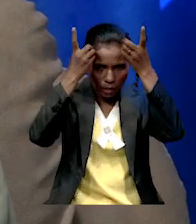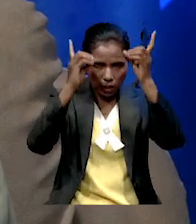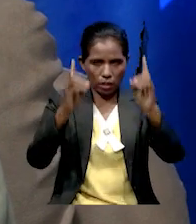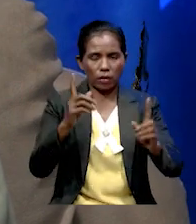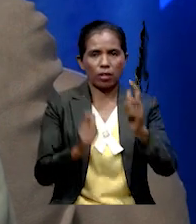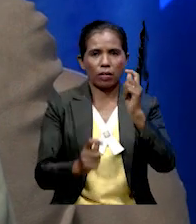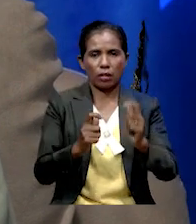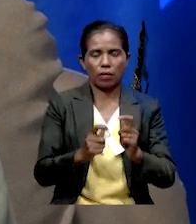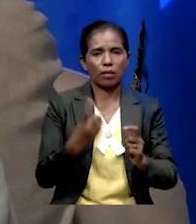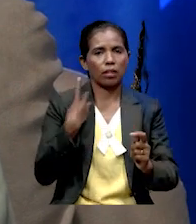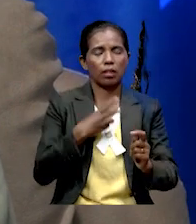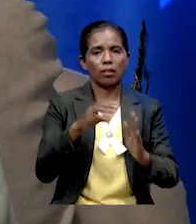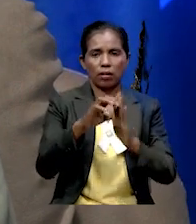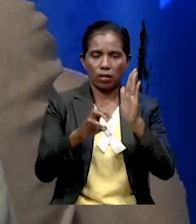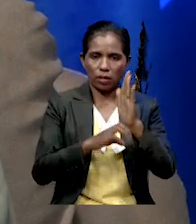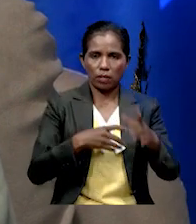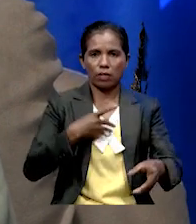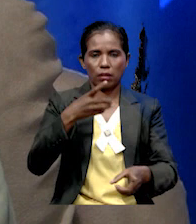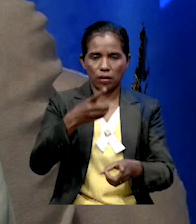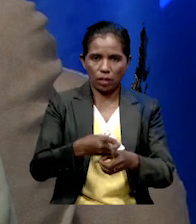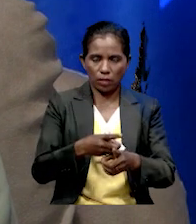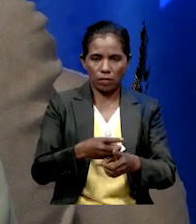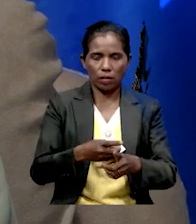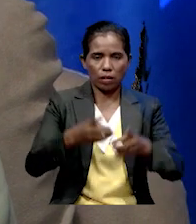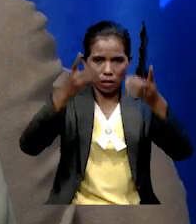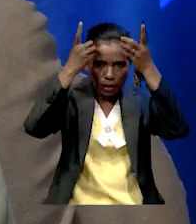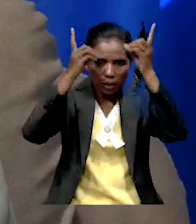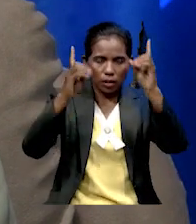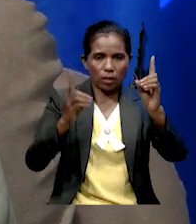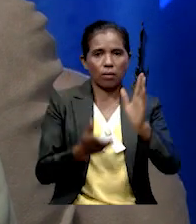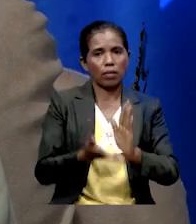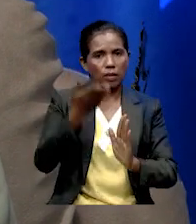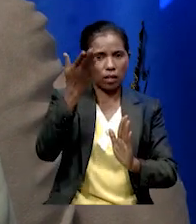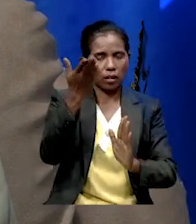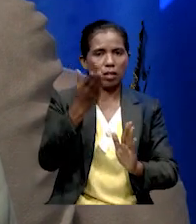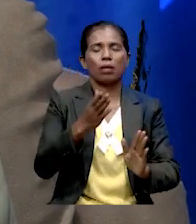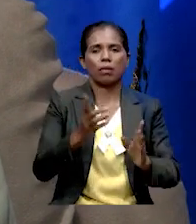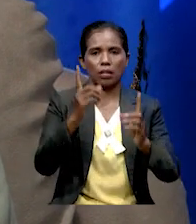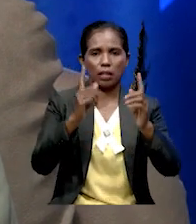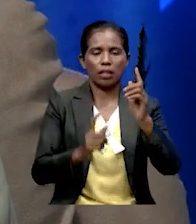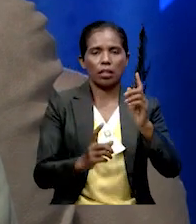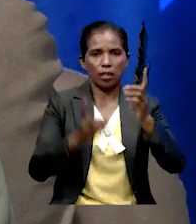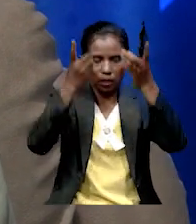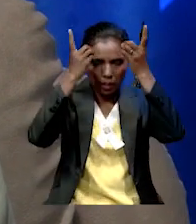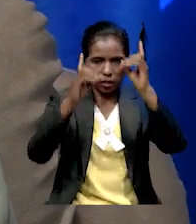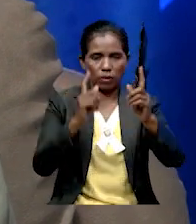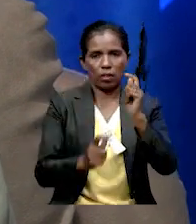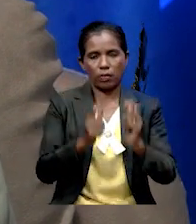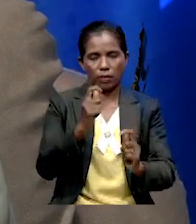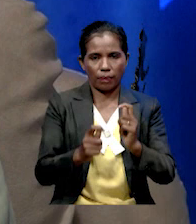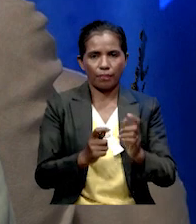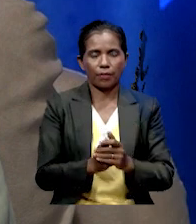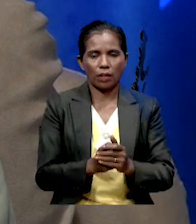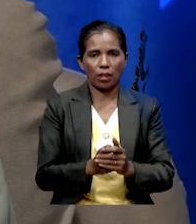Estado de Direito, decisão não é asliu, mas decisão tribunal. E Estado de Direito, halo ema, a tu cumpre. E Estado